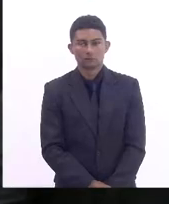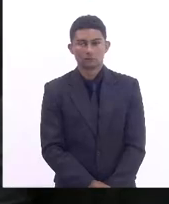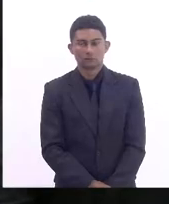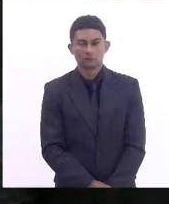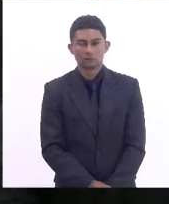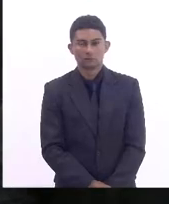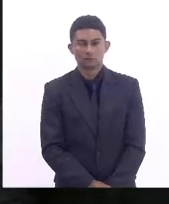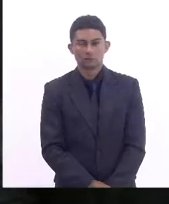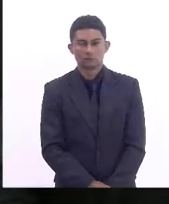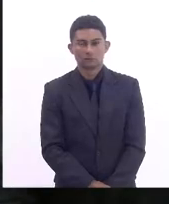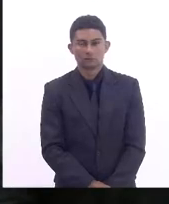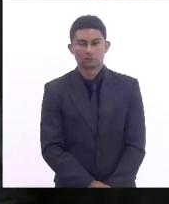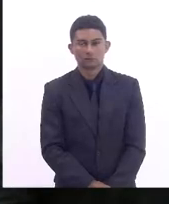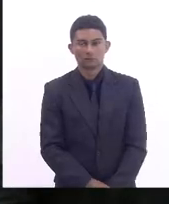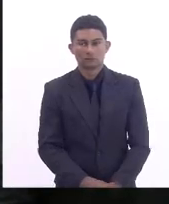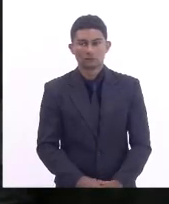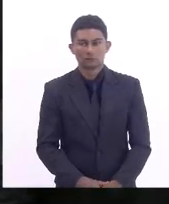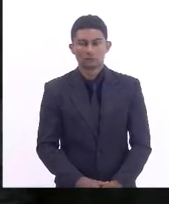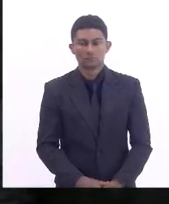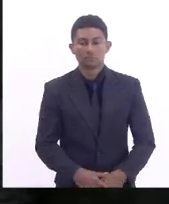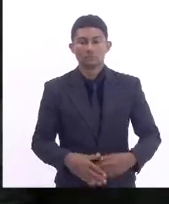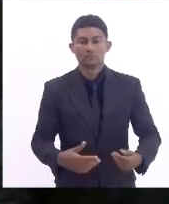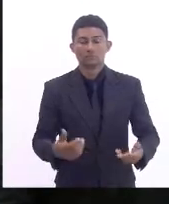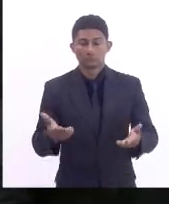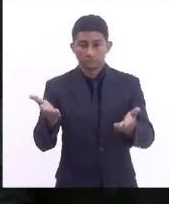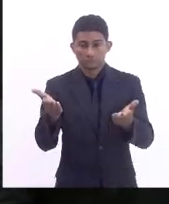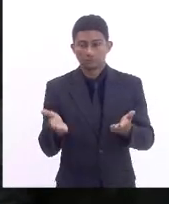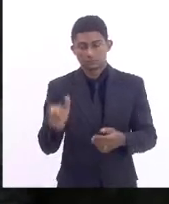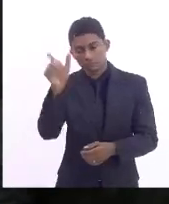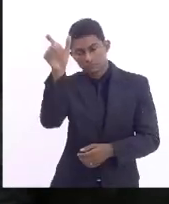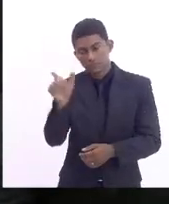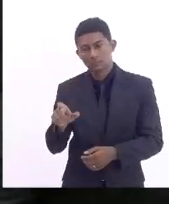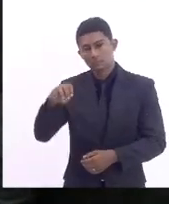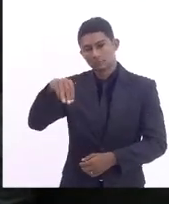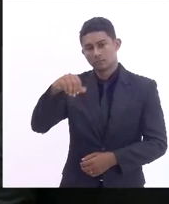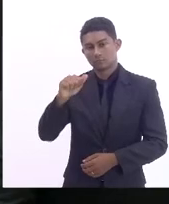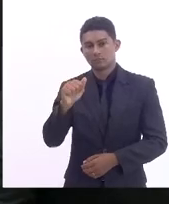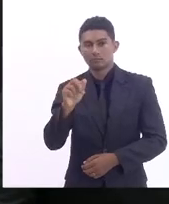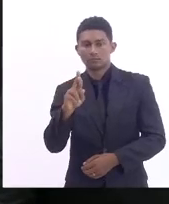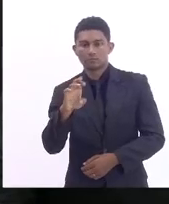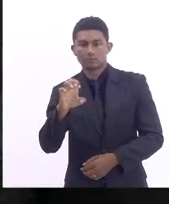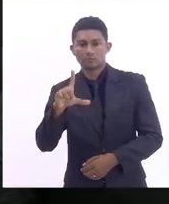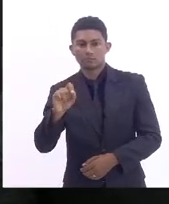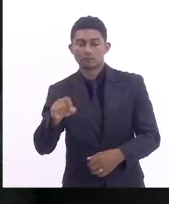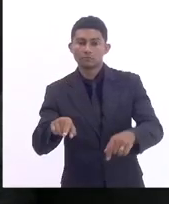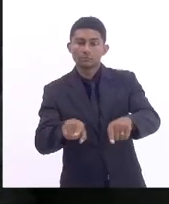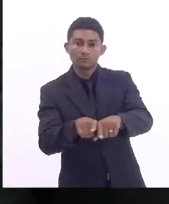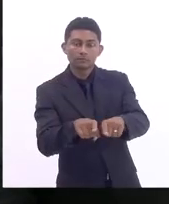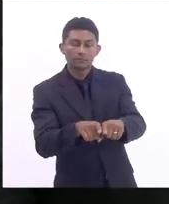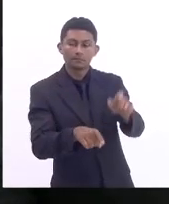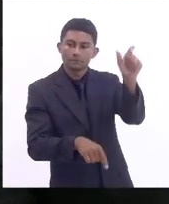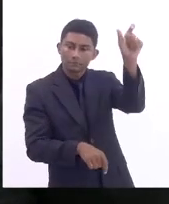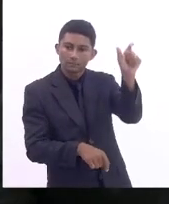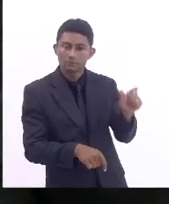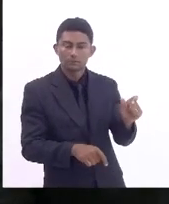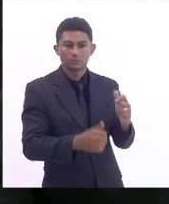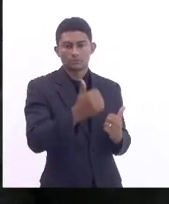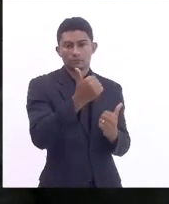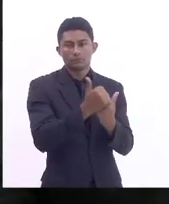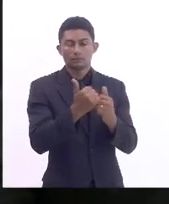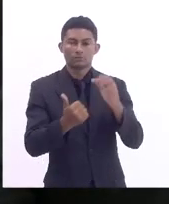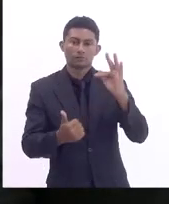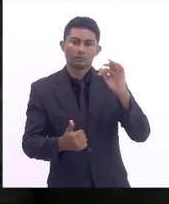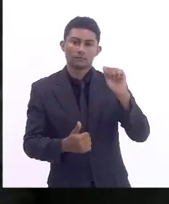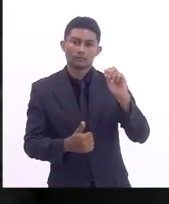e convidamos o conselheiro titular Marcelo Tiago dalvi e o conselheiro suplente Fábio